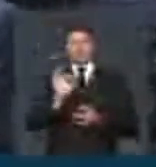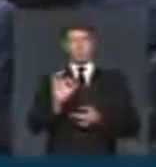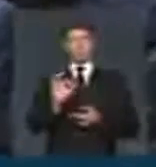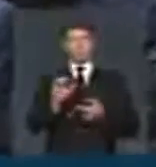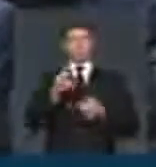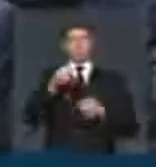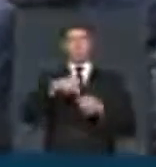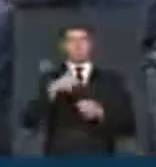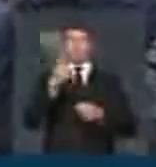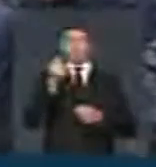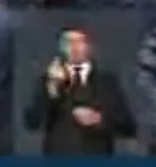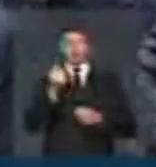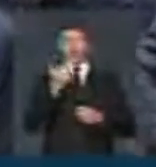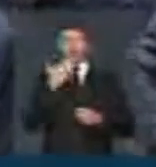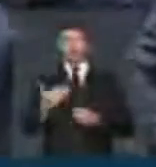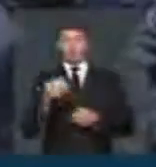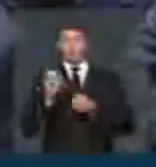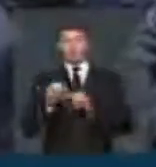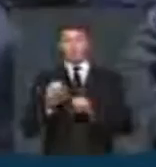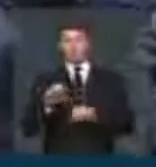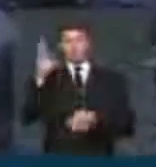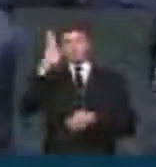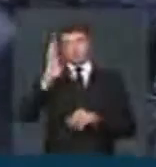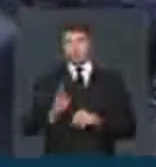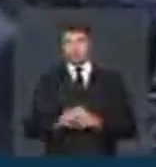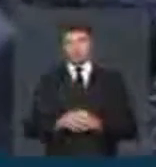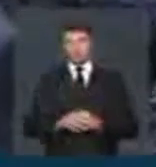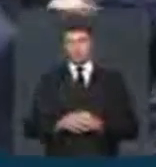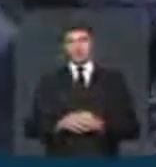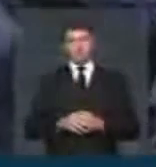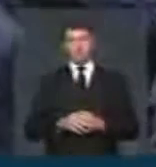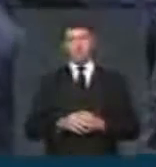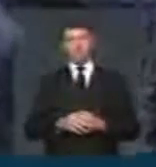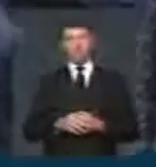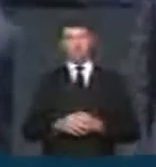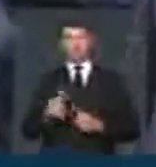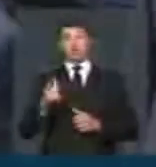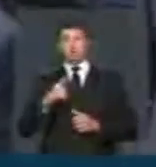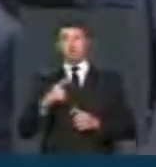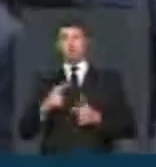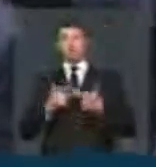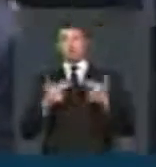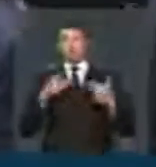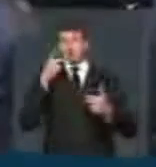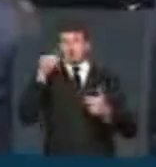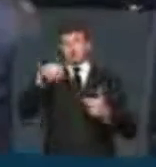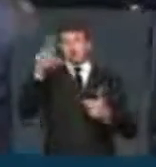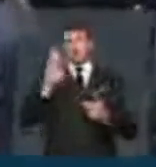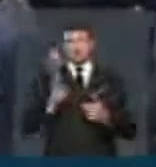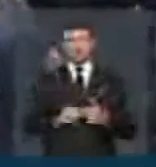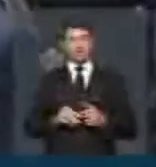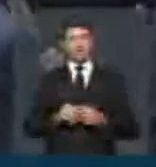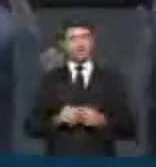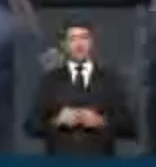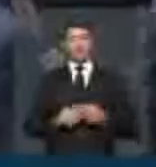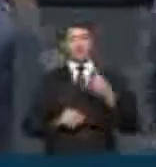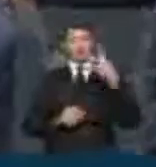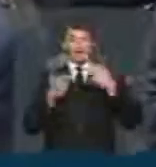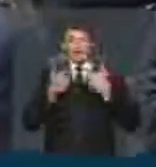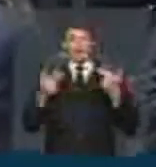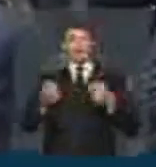dos royalties para a educação brasileira. Tem um ditado, senhor presidente, que diz que três coisas não voltam